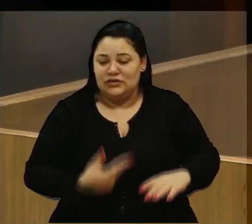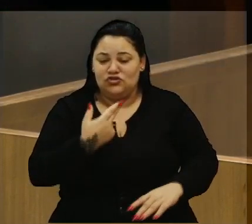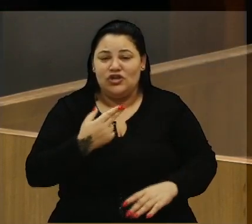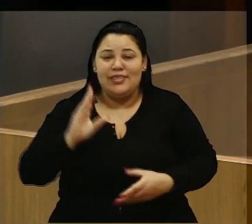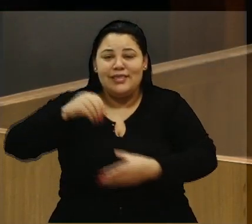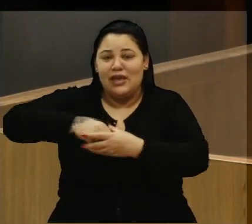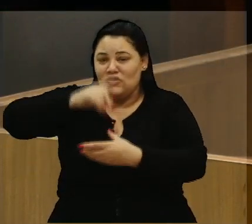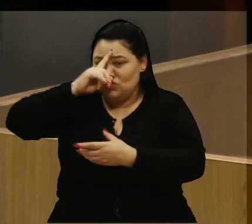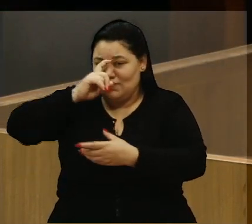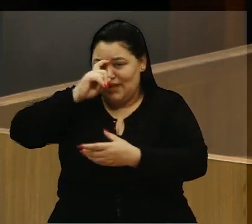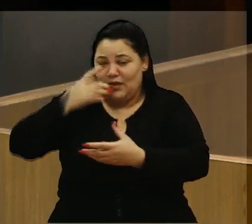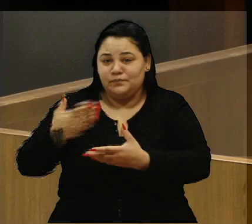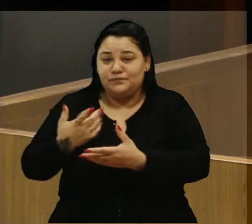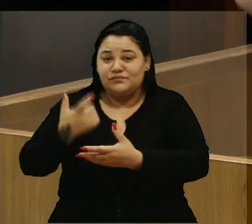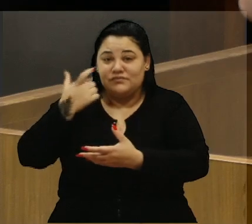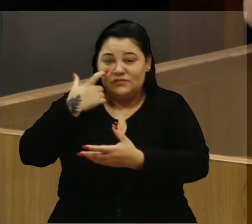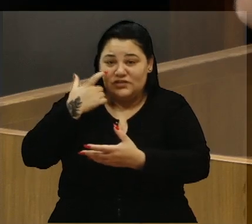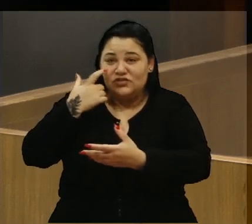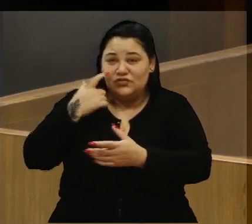a gente viu